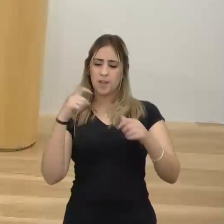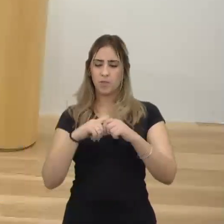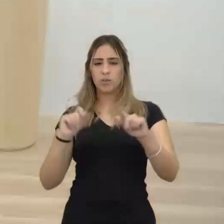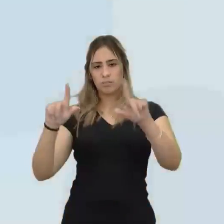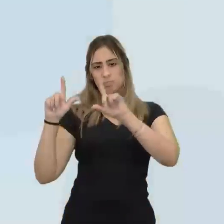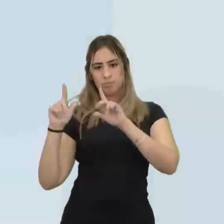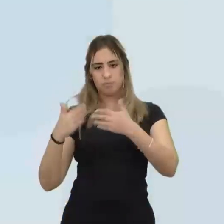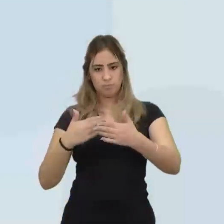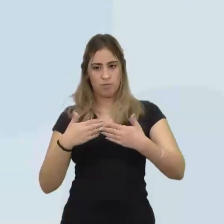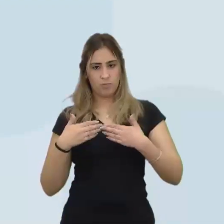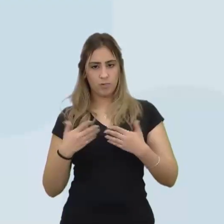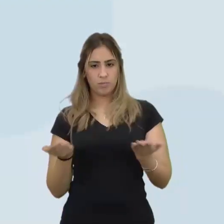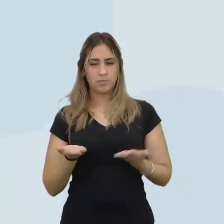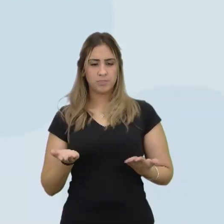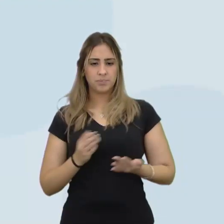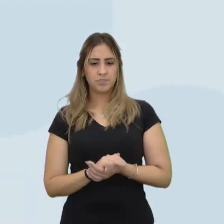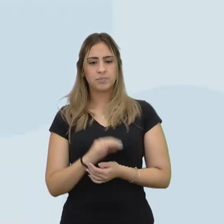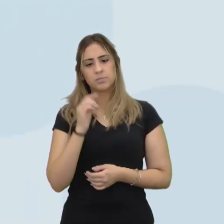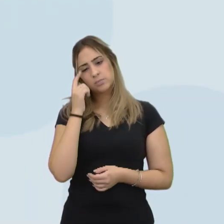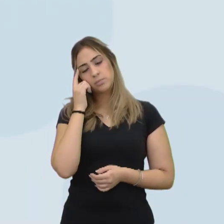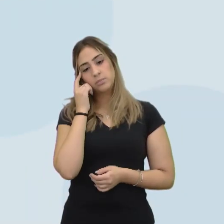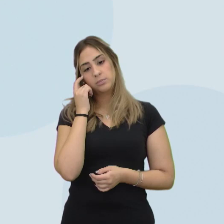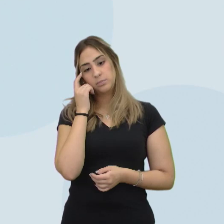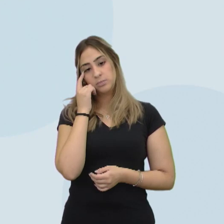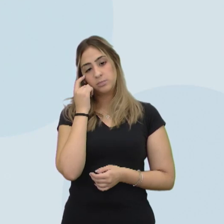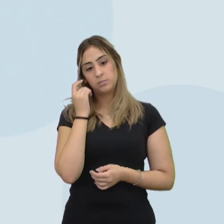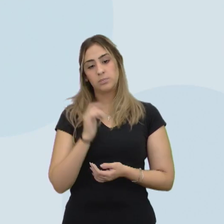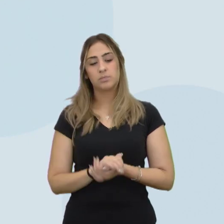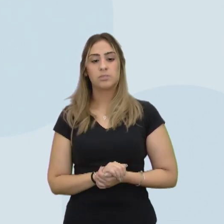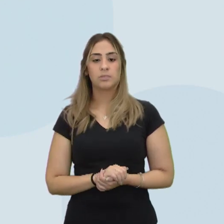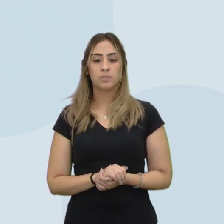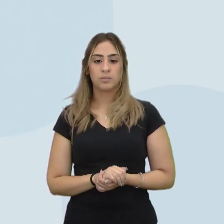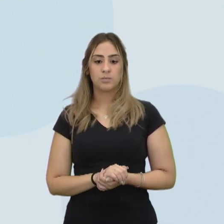agora. Olha lá. Gente,